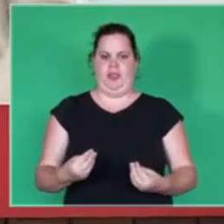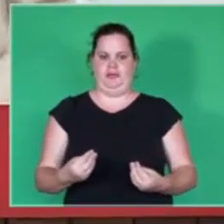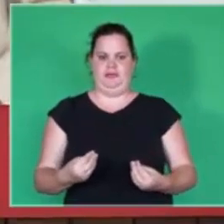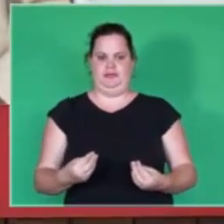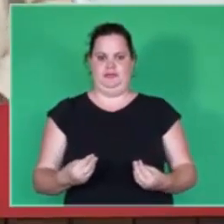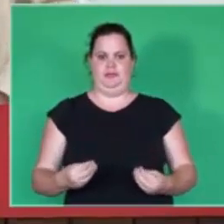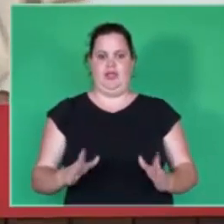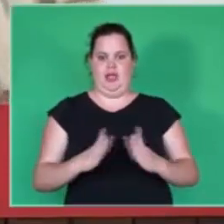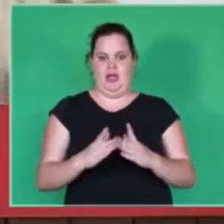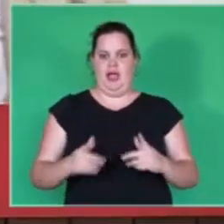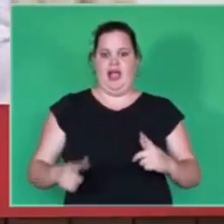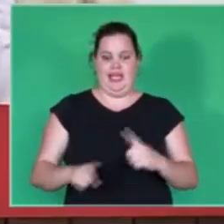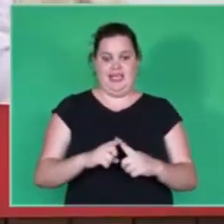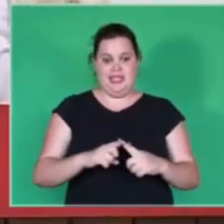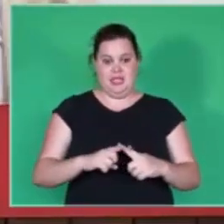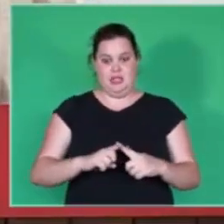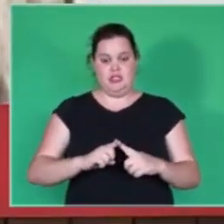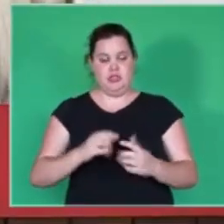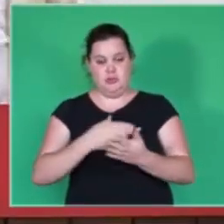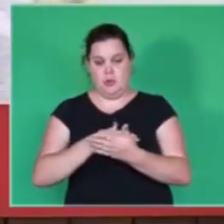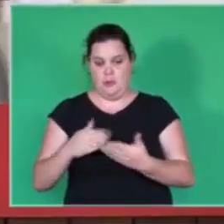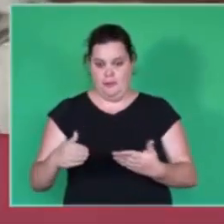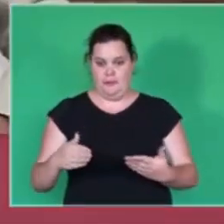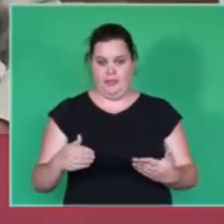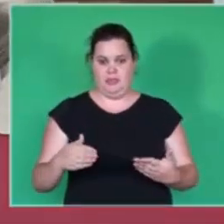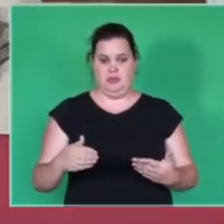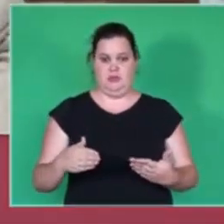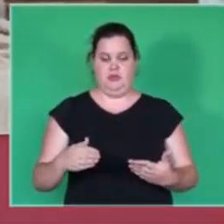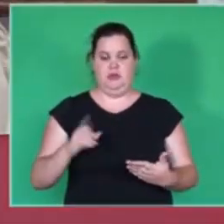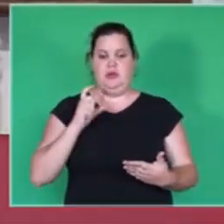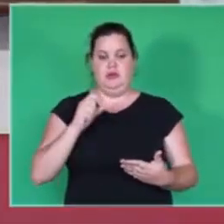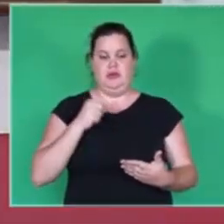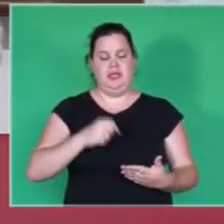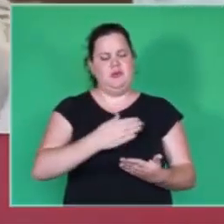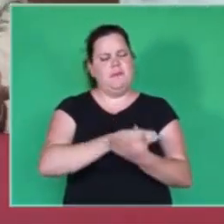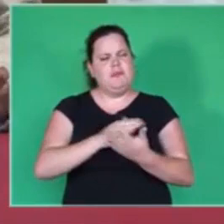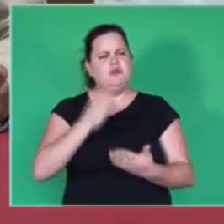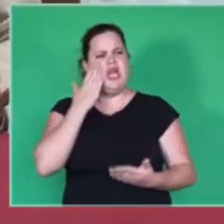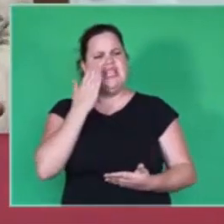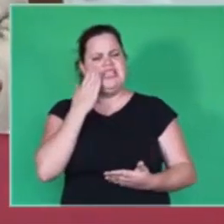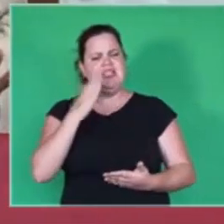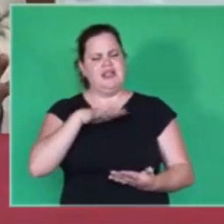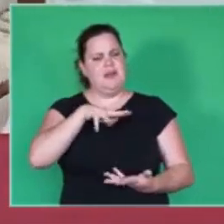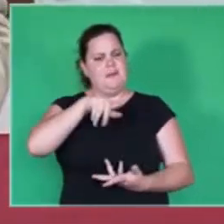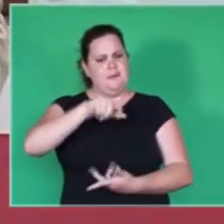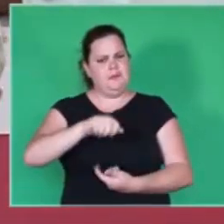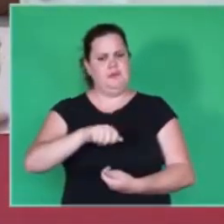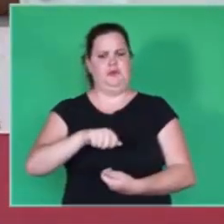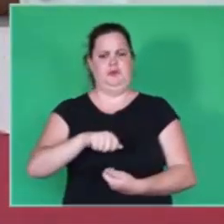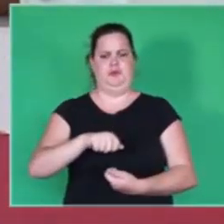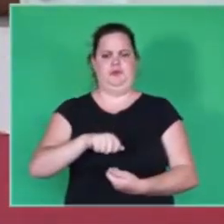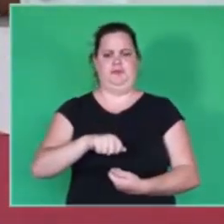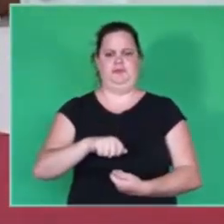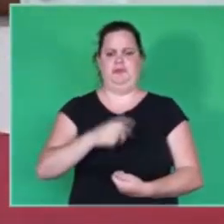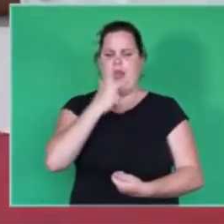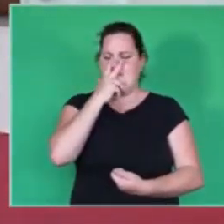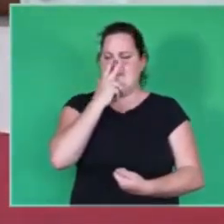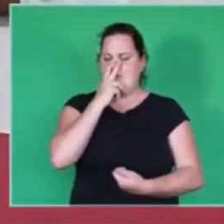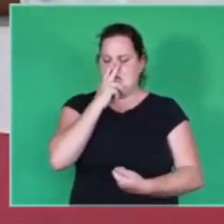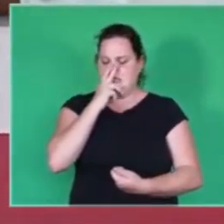nessa época, foi logo no começo, começou a entender que o mundo estava caindo no